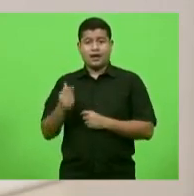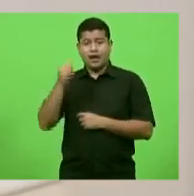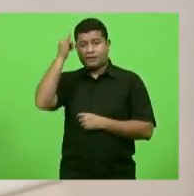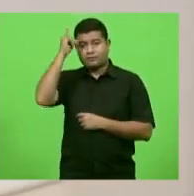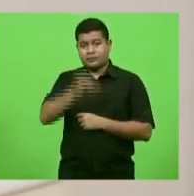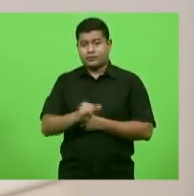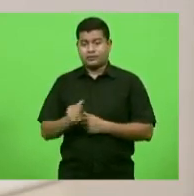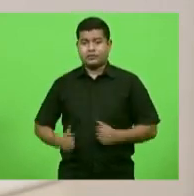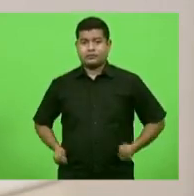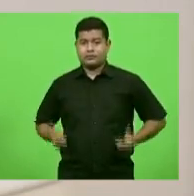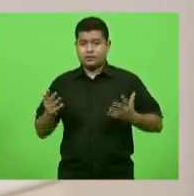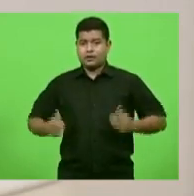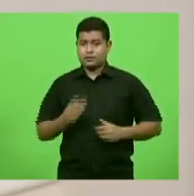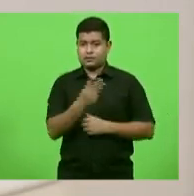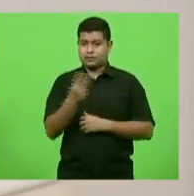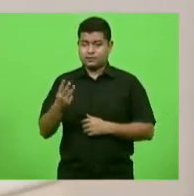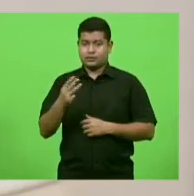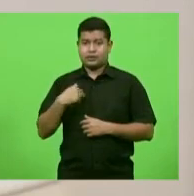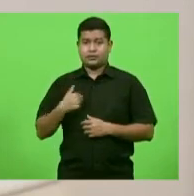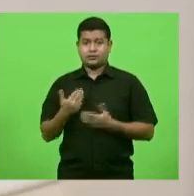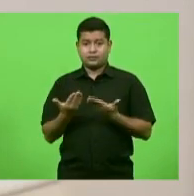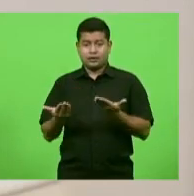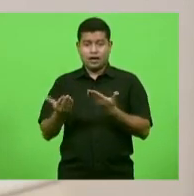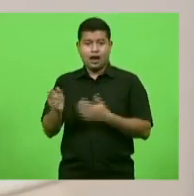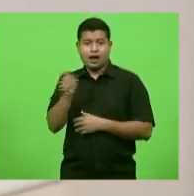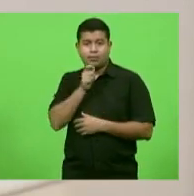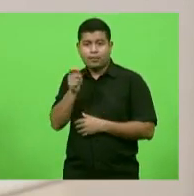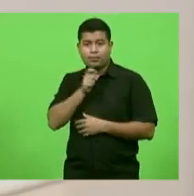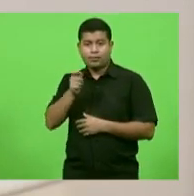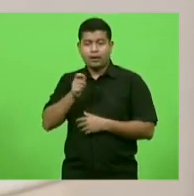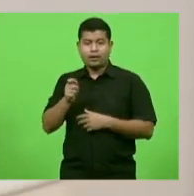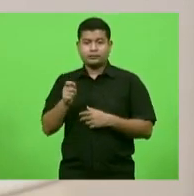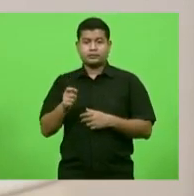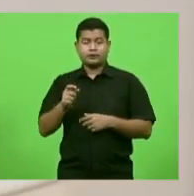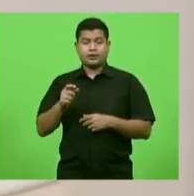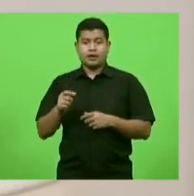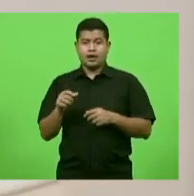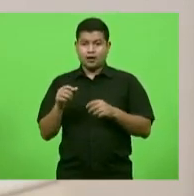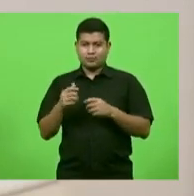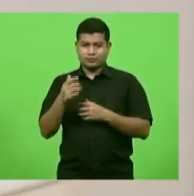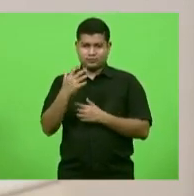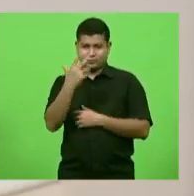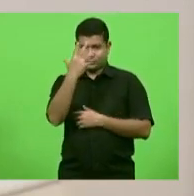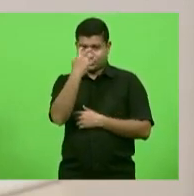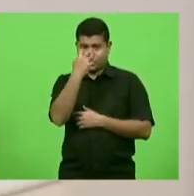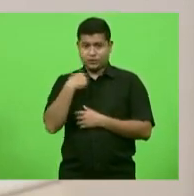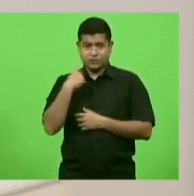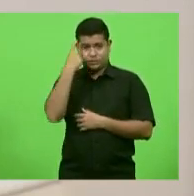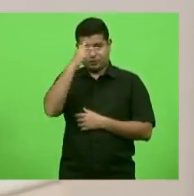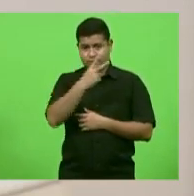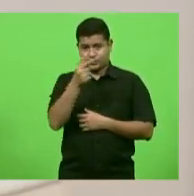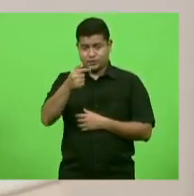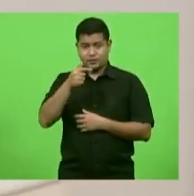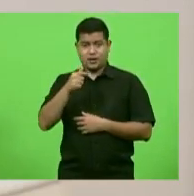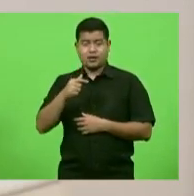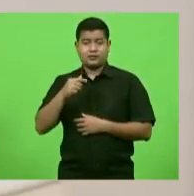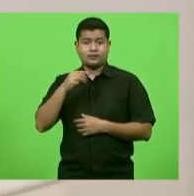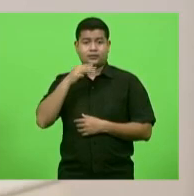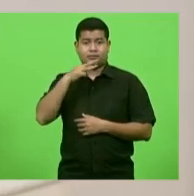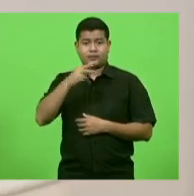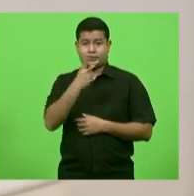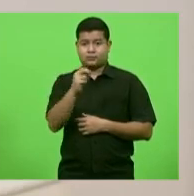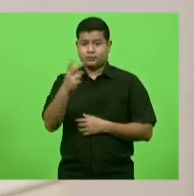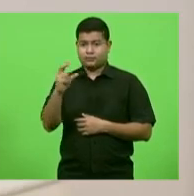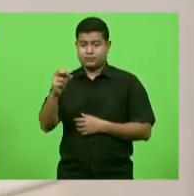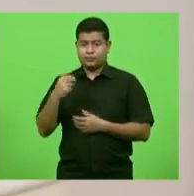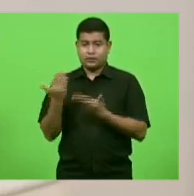uma entrevista ao vivo para a população do Estado de Santa Catarina, a qual se deu em 27 de março de 2020, o secretário de Estado